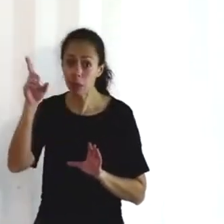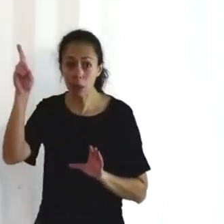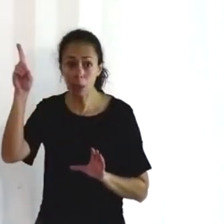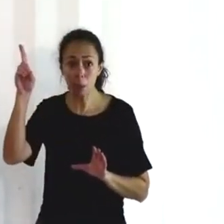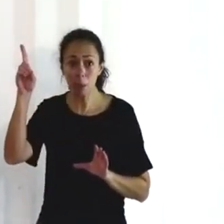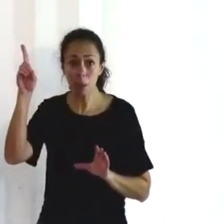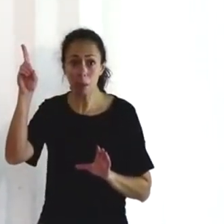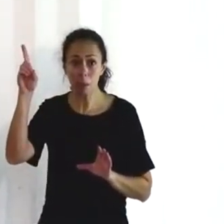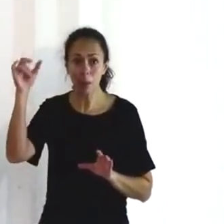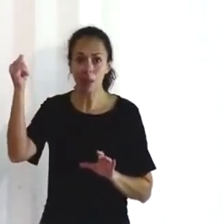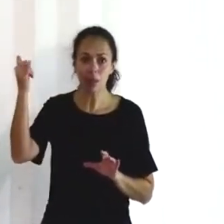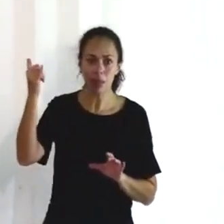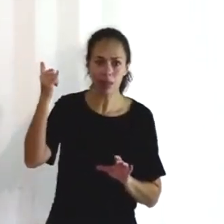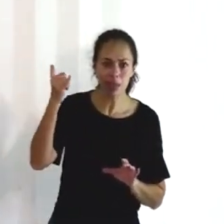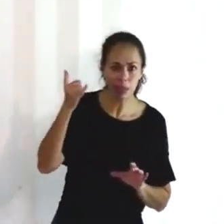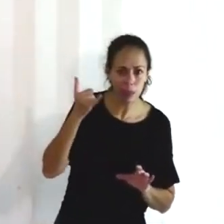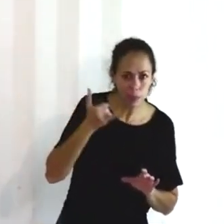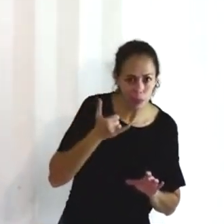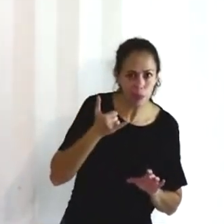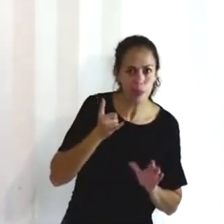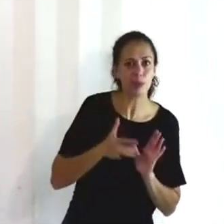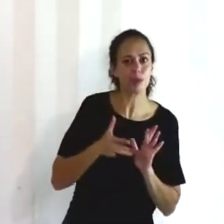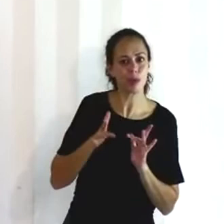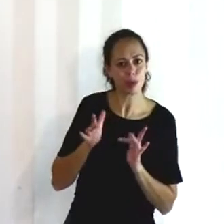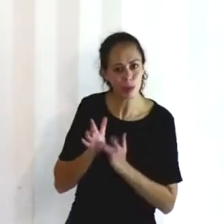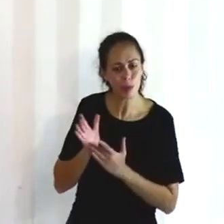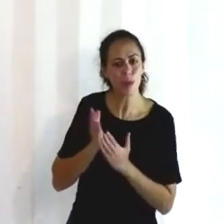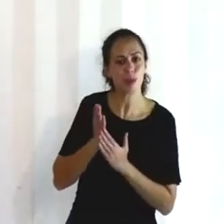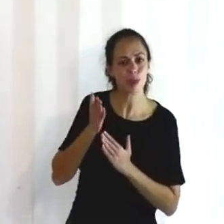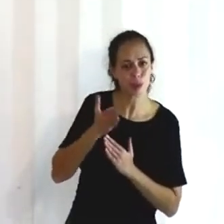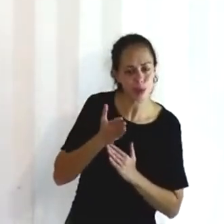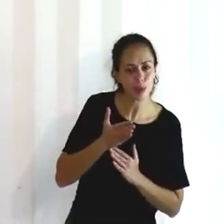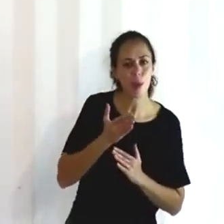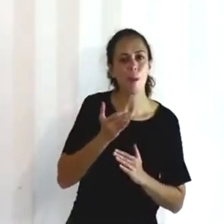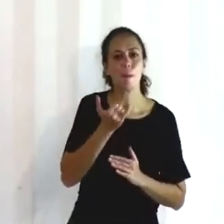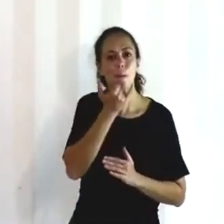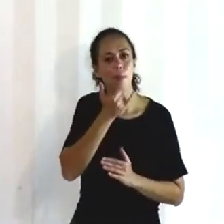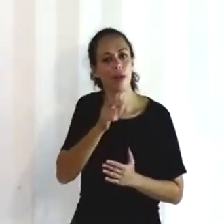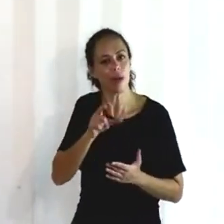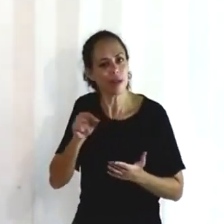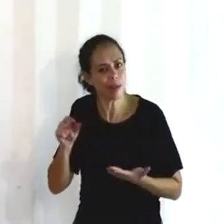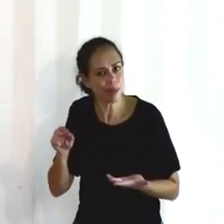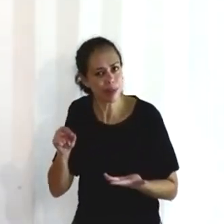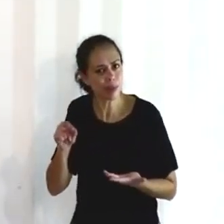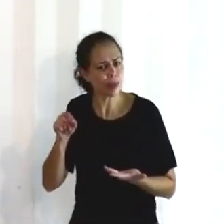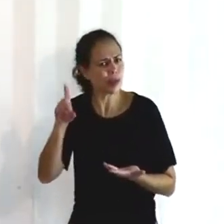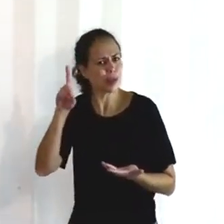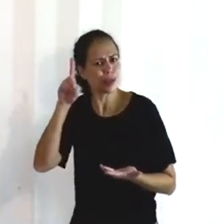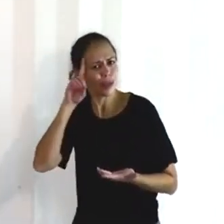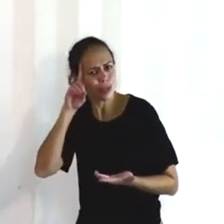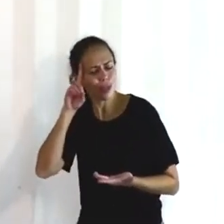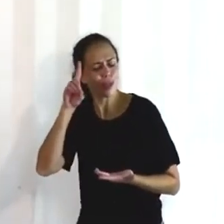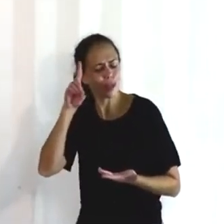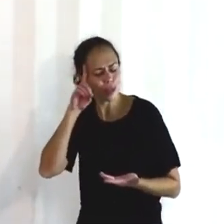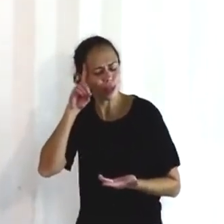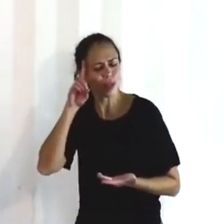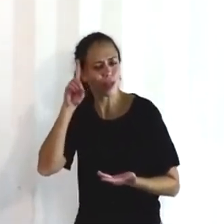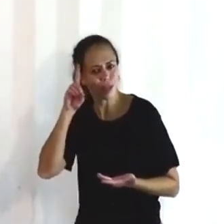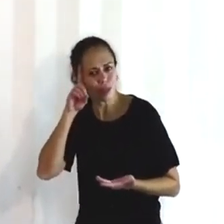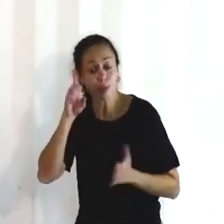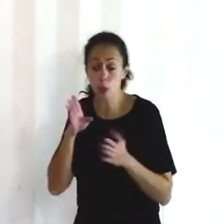como humanidade. O Senhor Deus, em Jesus Cristo, perdoa os nossos pecados diários, claro, mediante